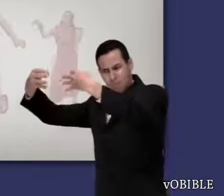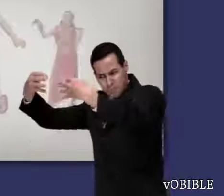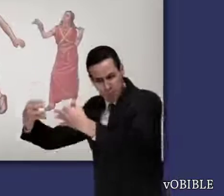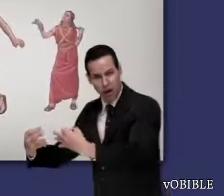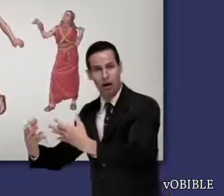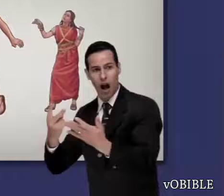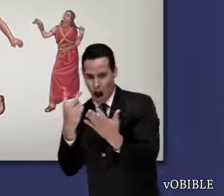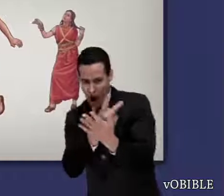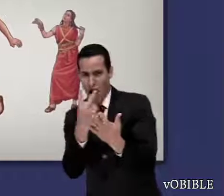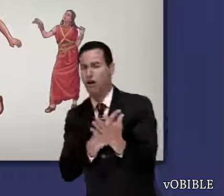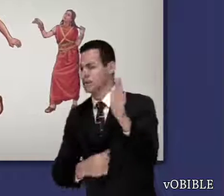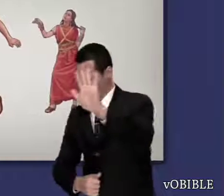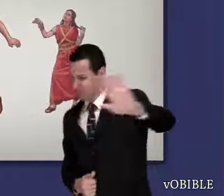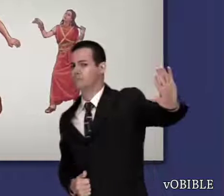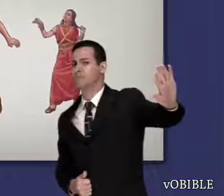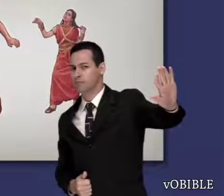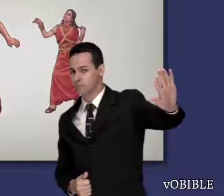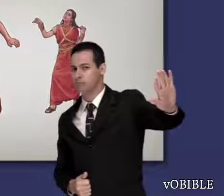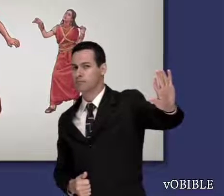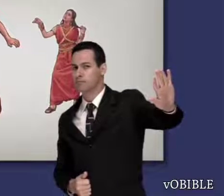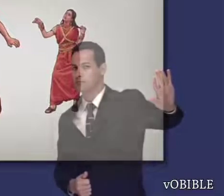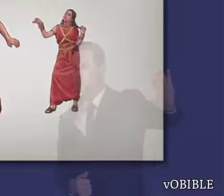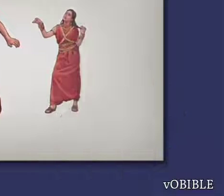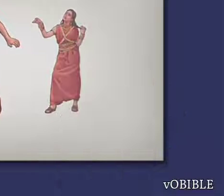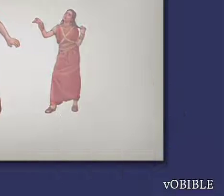são aconselhados a fugir da imoralidade sexual.